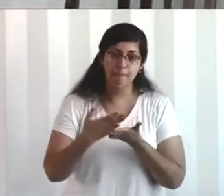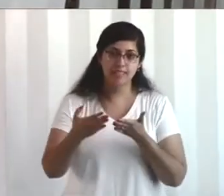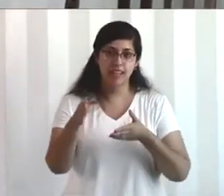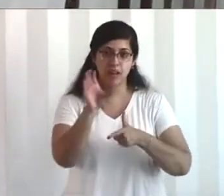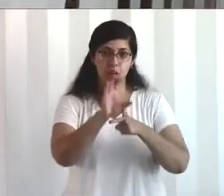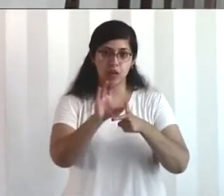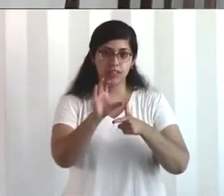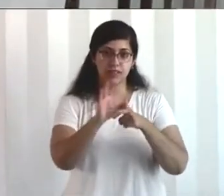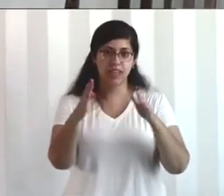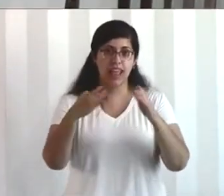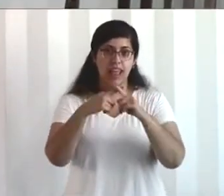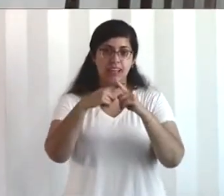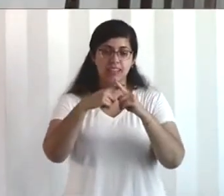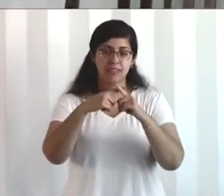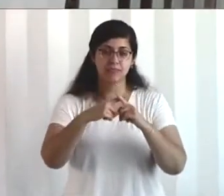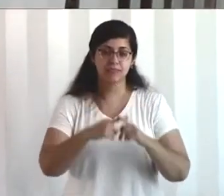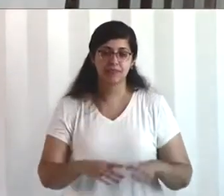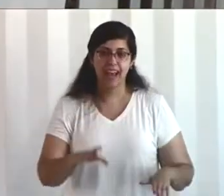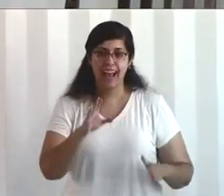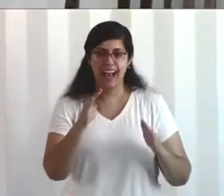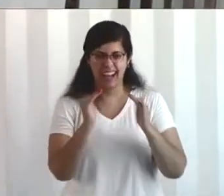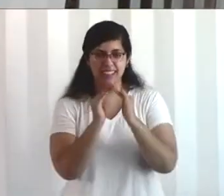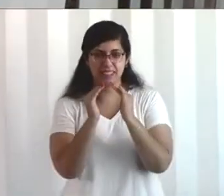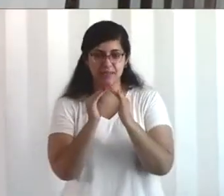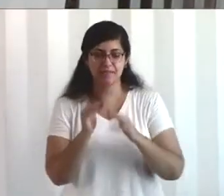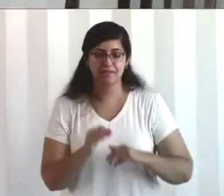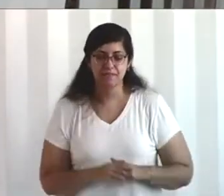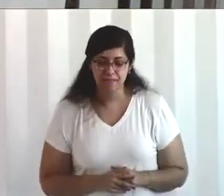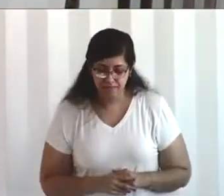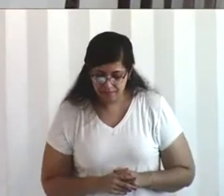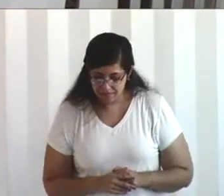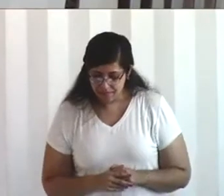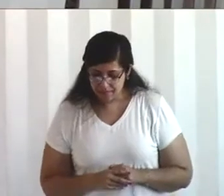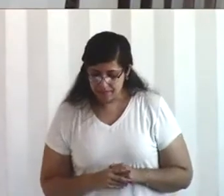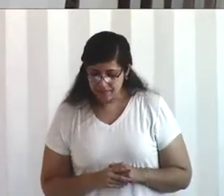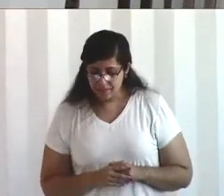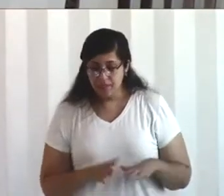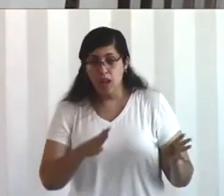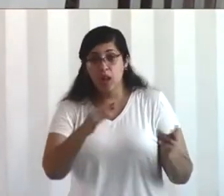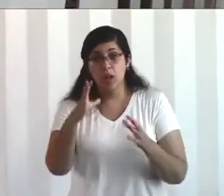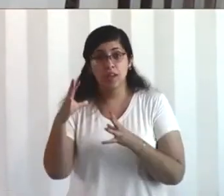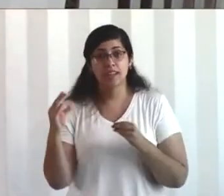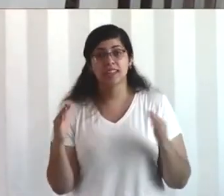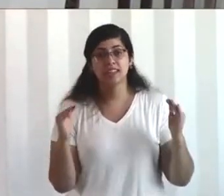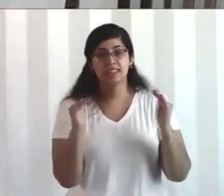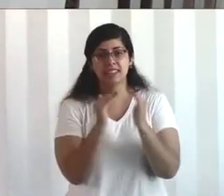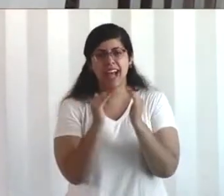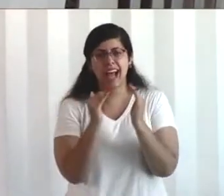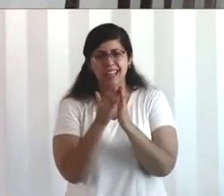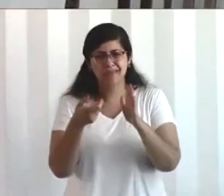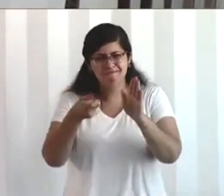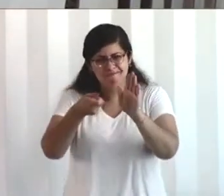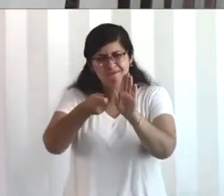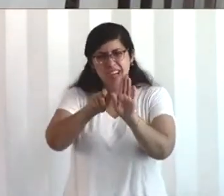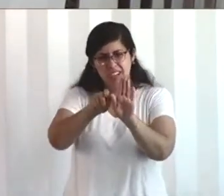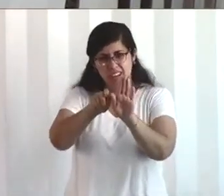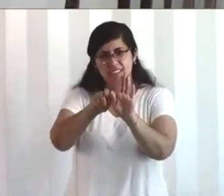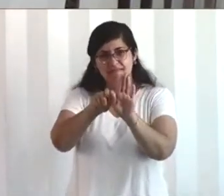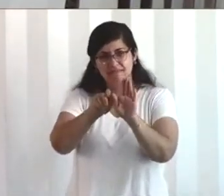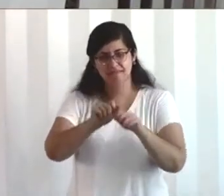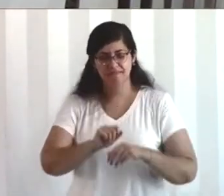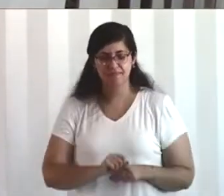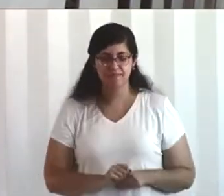casas. Nos dias atuais, muitas casas estão fechadas. Esse não é um princípio